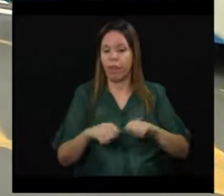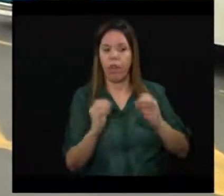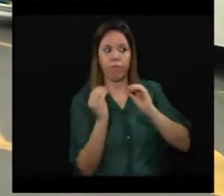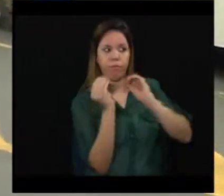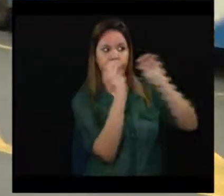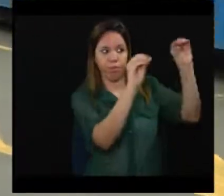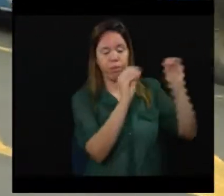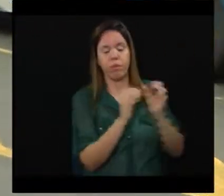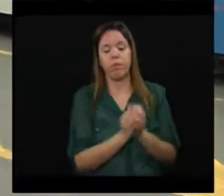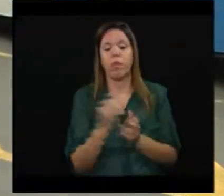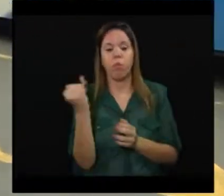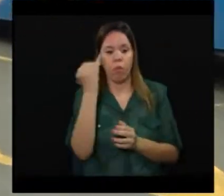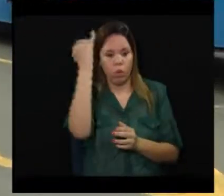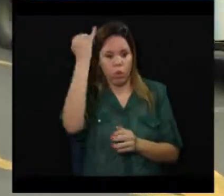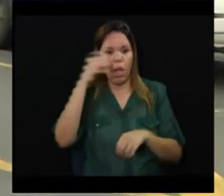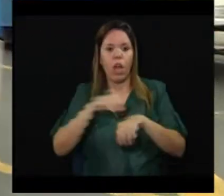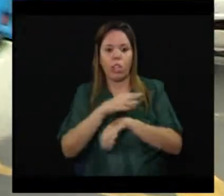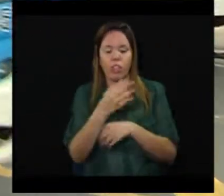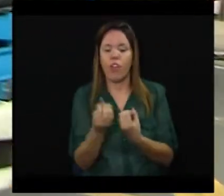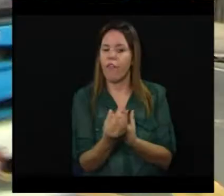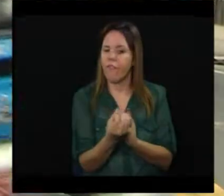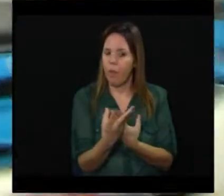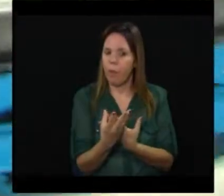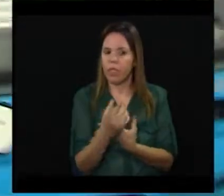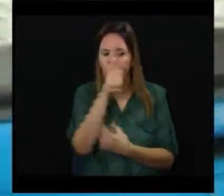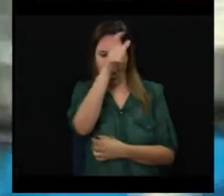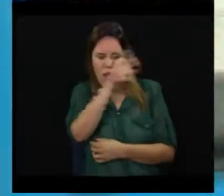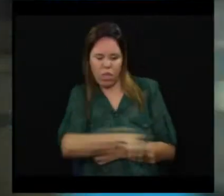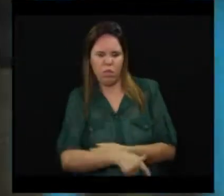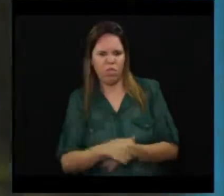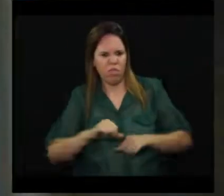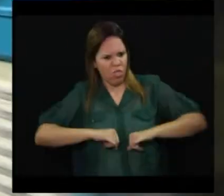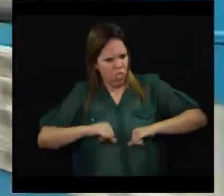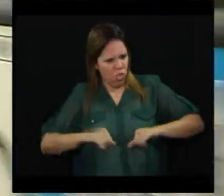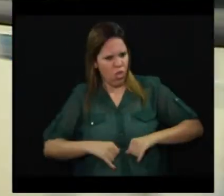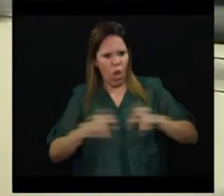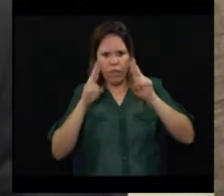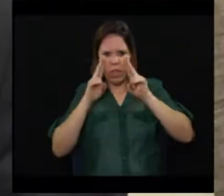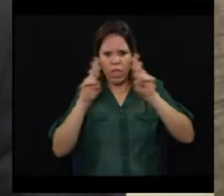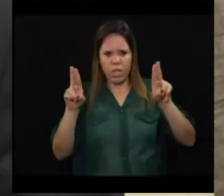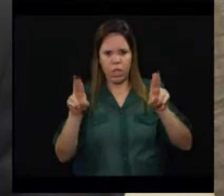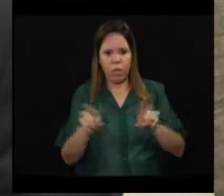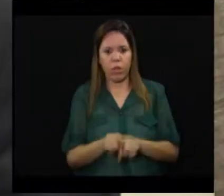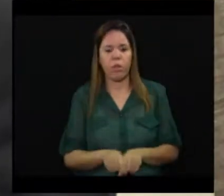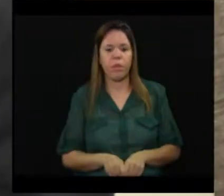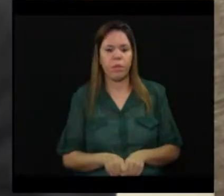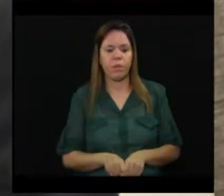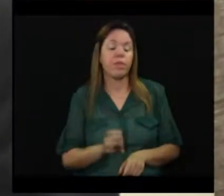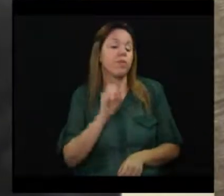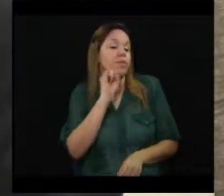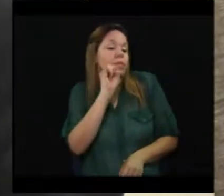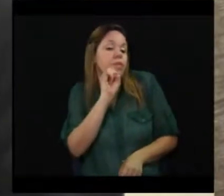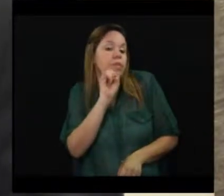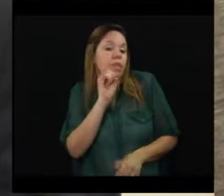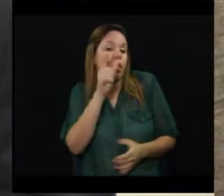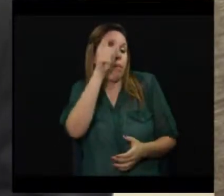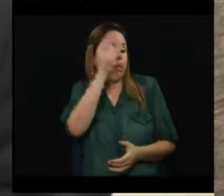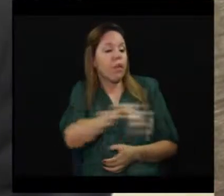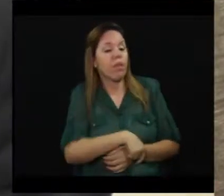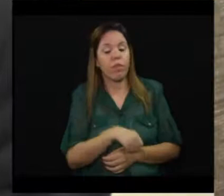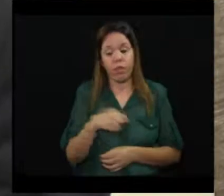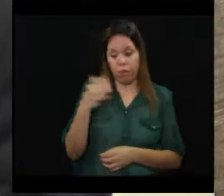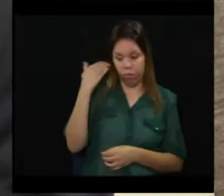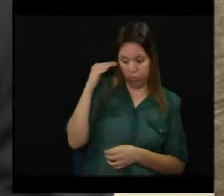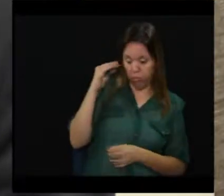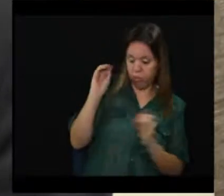informações importantes às possíveis vítimas e também às possíveis testemunhas. Mas se alguém estiver ao lado e